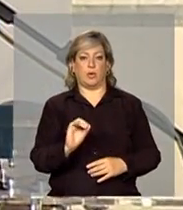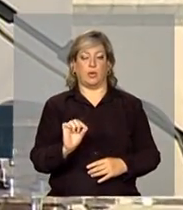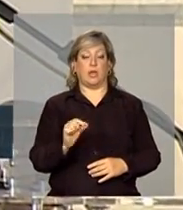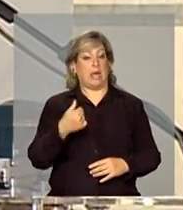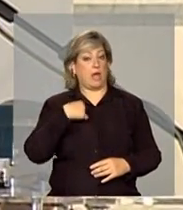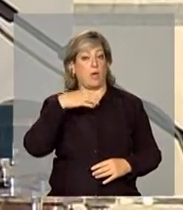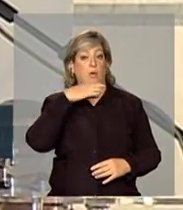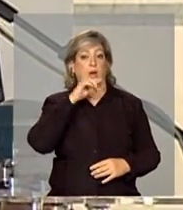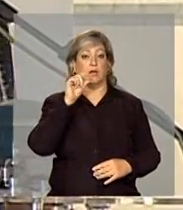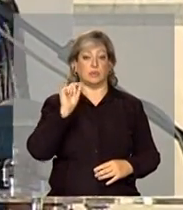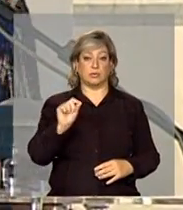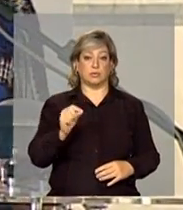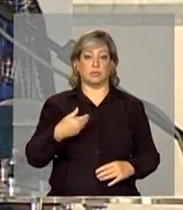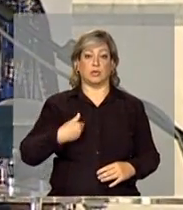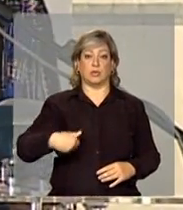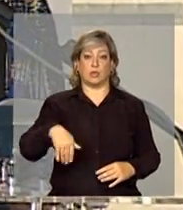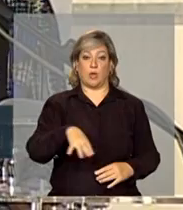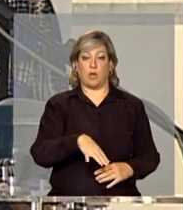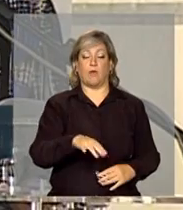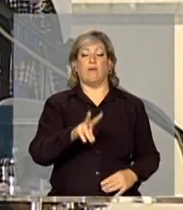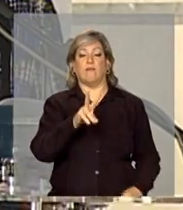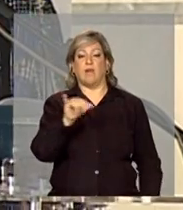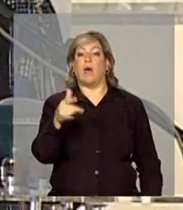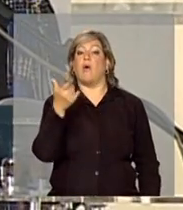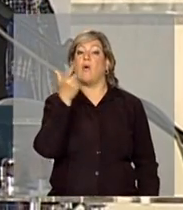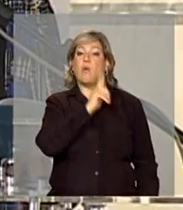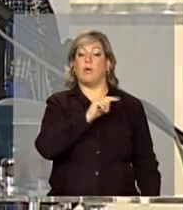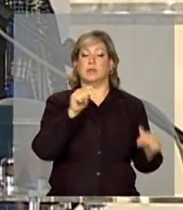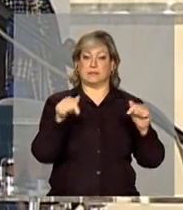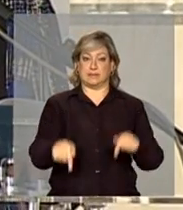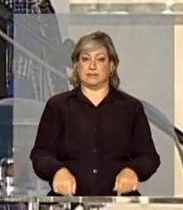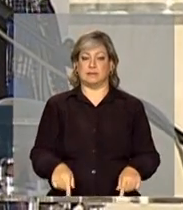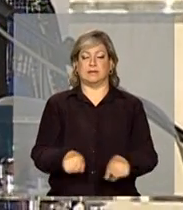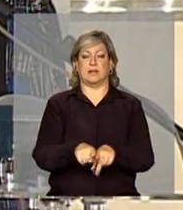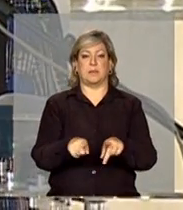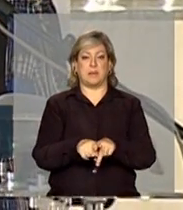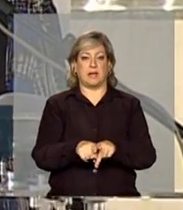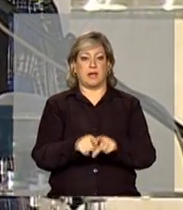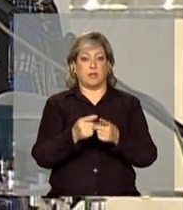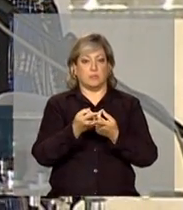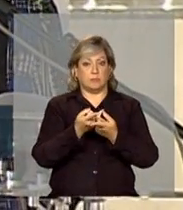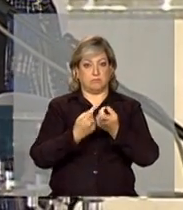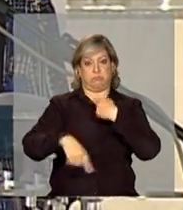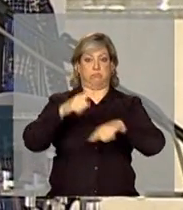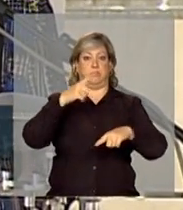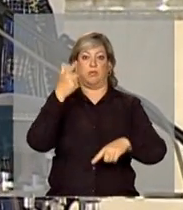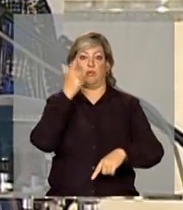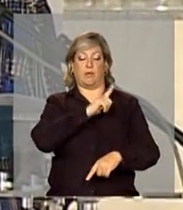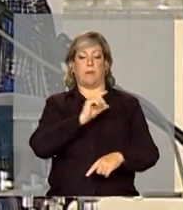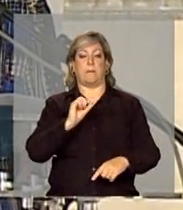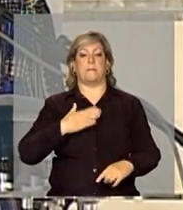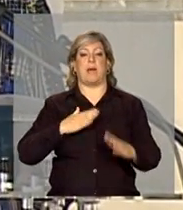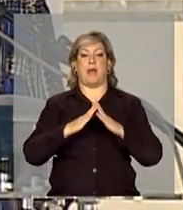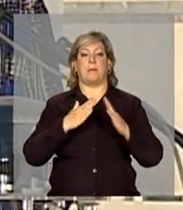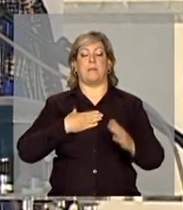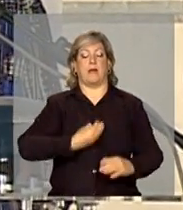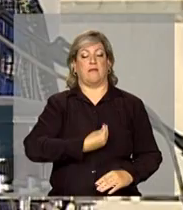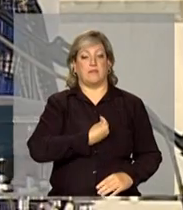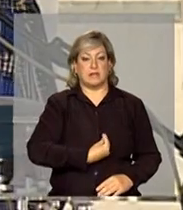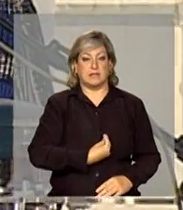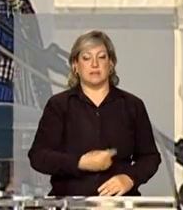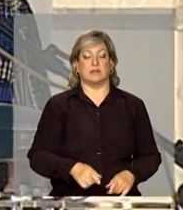que nós vamos conseguir aqui também dar um salto no Minha Casa Minha